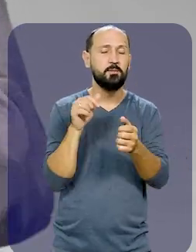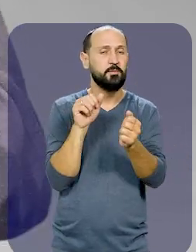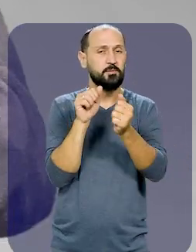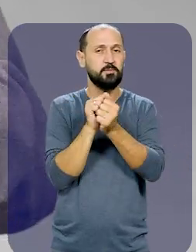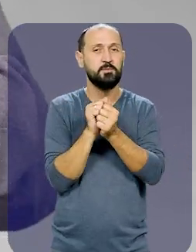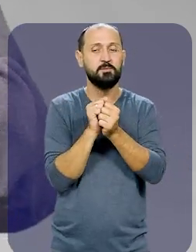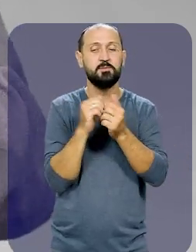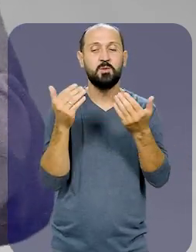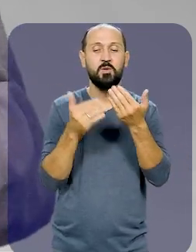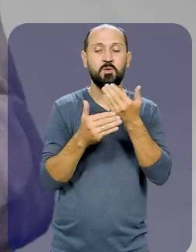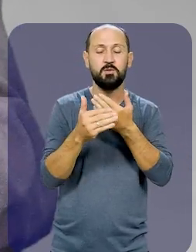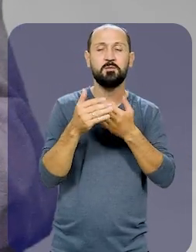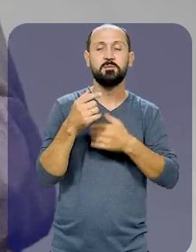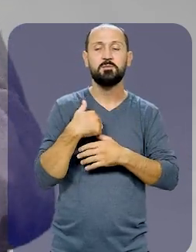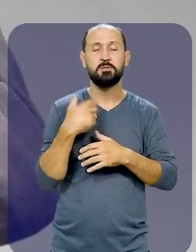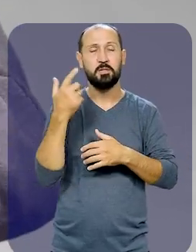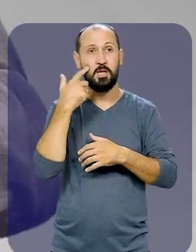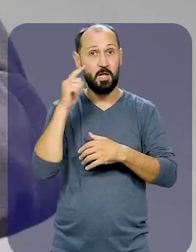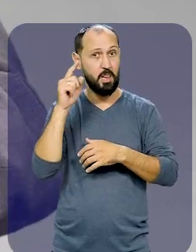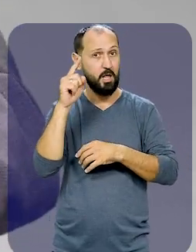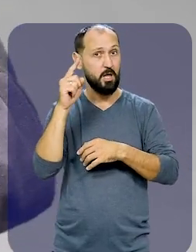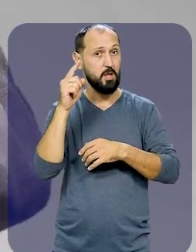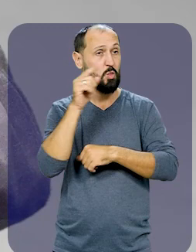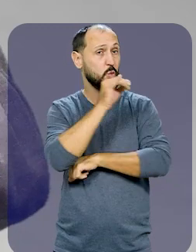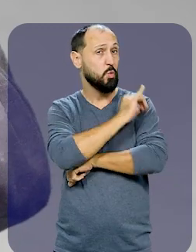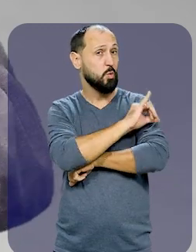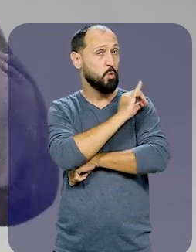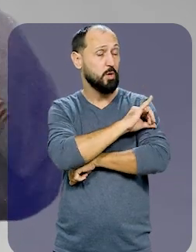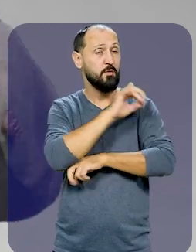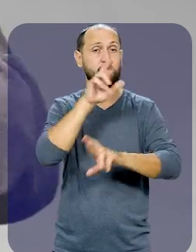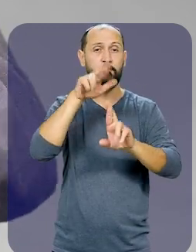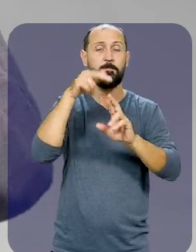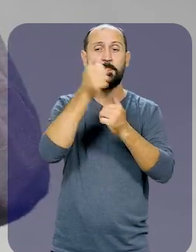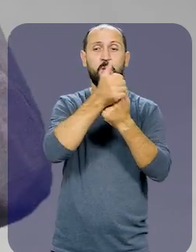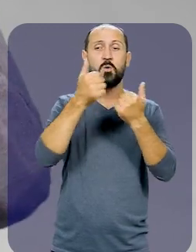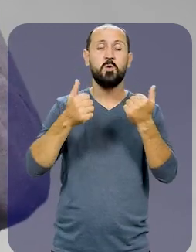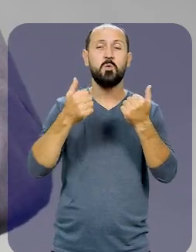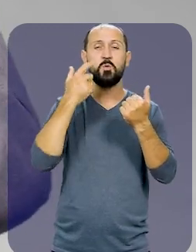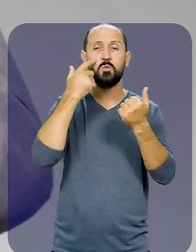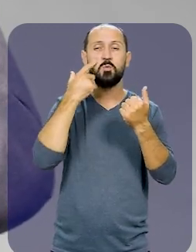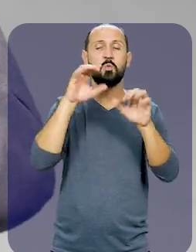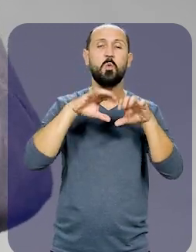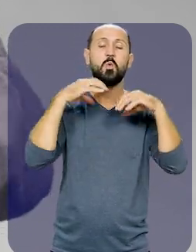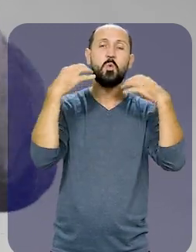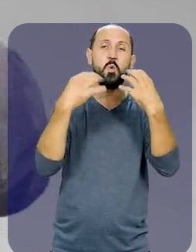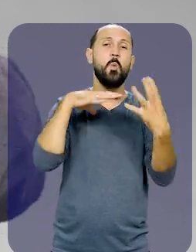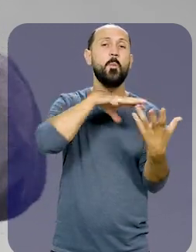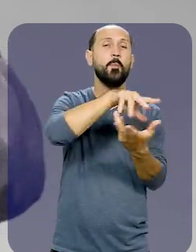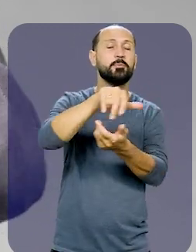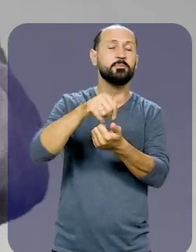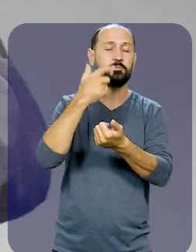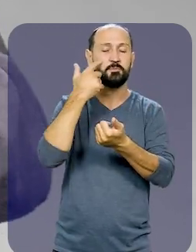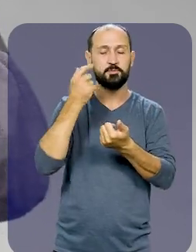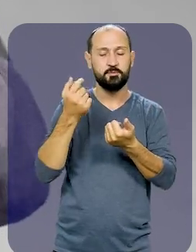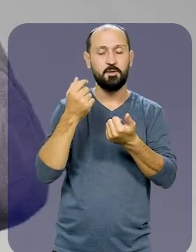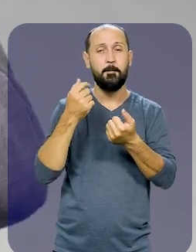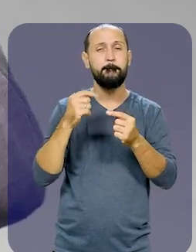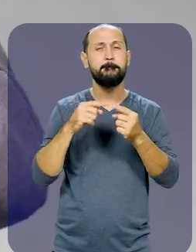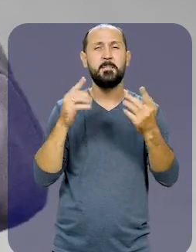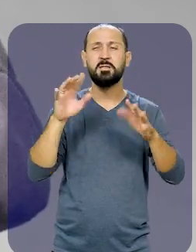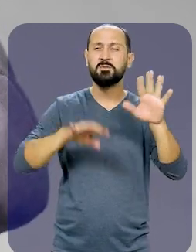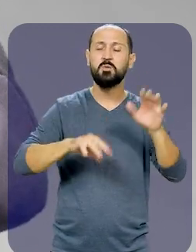e hoje ele é do Rio de Janeiro, vai nos representar no Congresso Mundial de Pós-Covid, mais